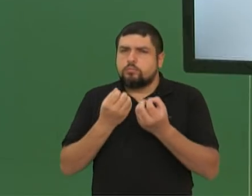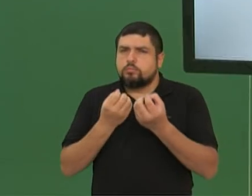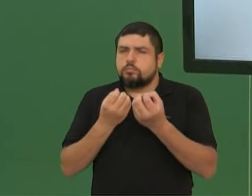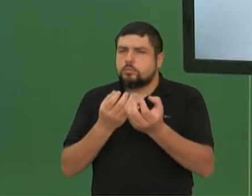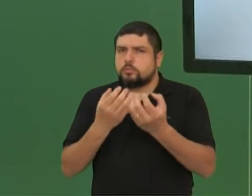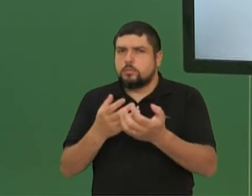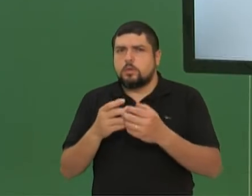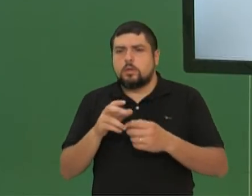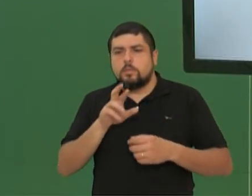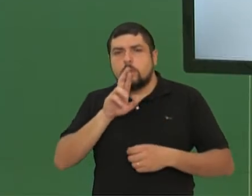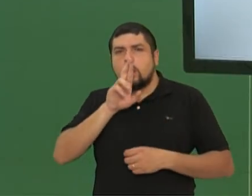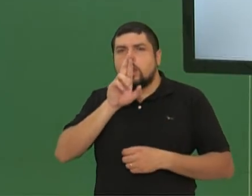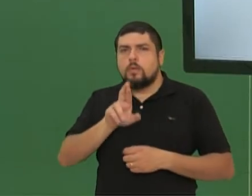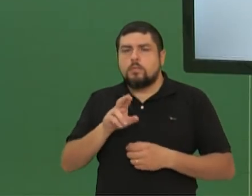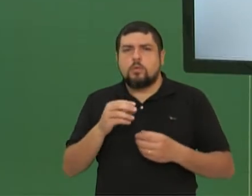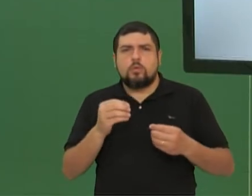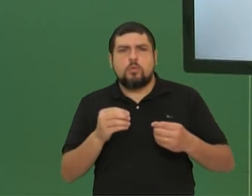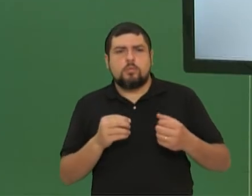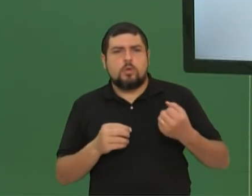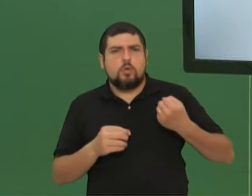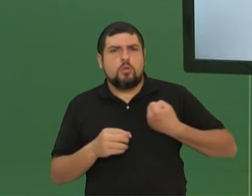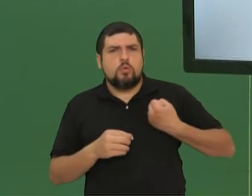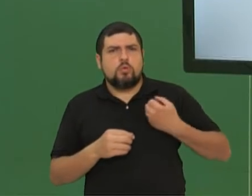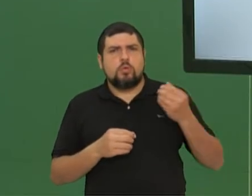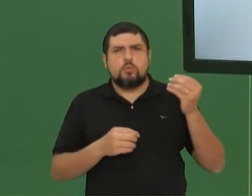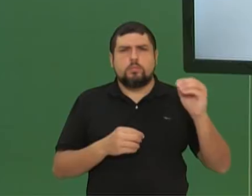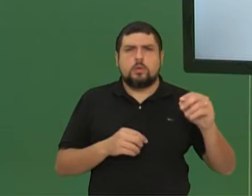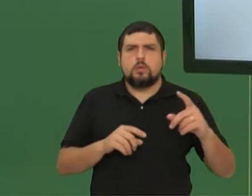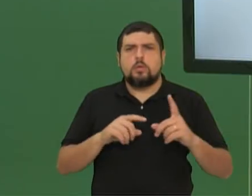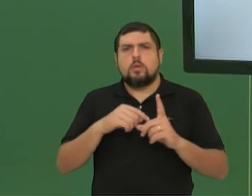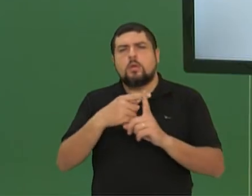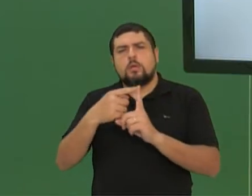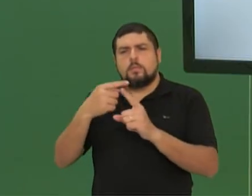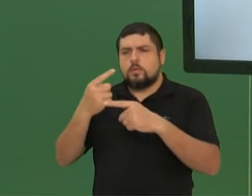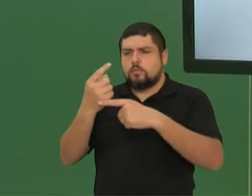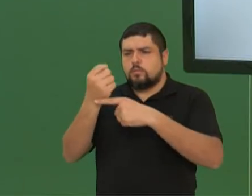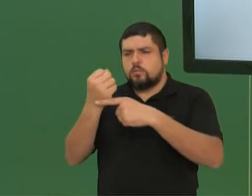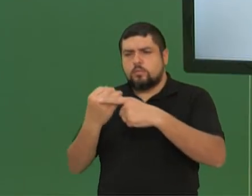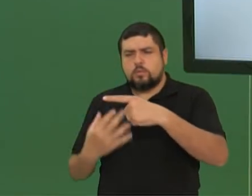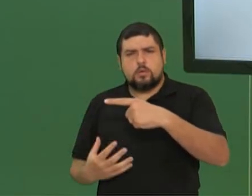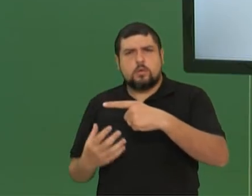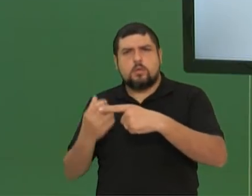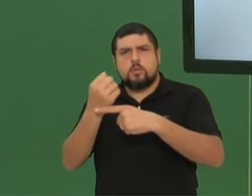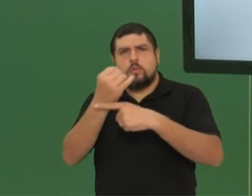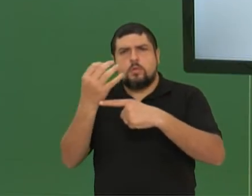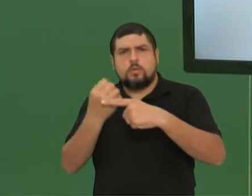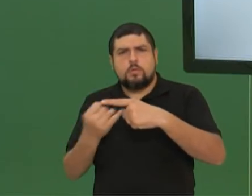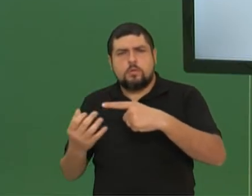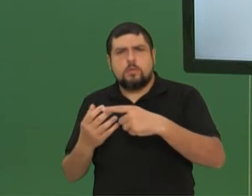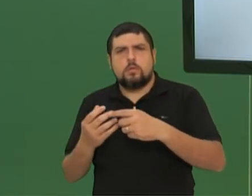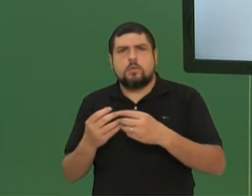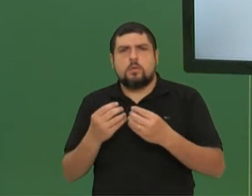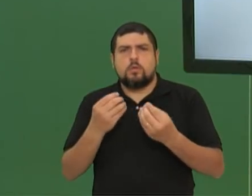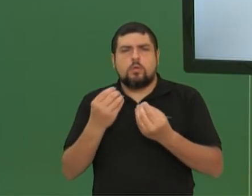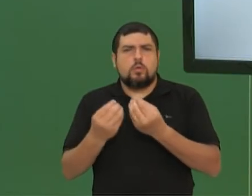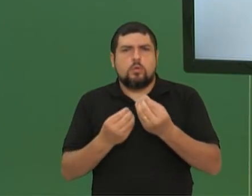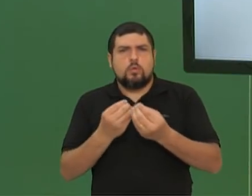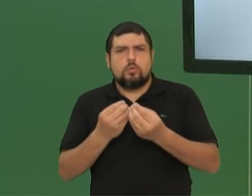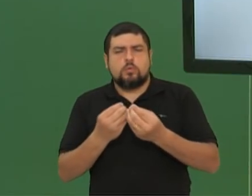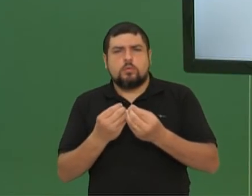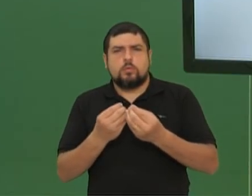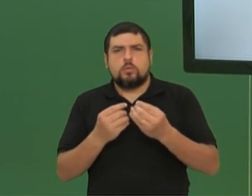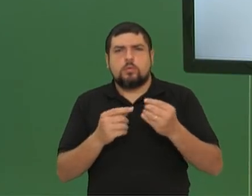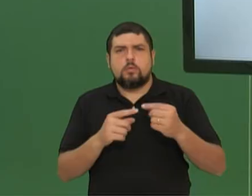valor inteiro e uma fração. Para ser jogo rápido, o que você faz? Você multiplica o denominador pelo